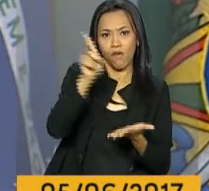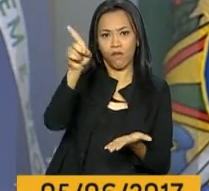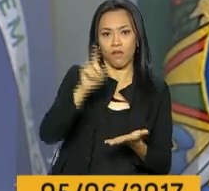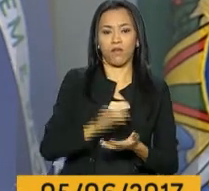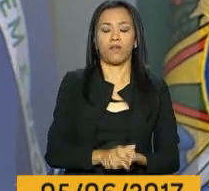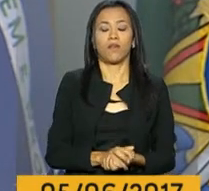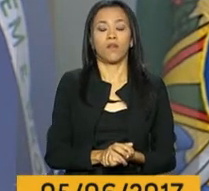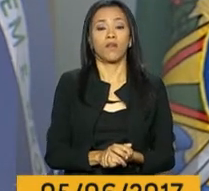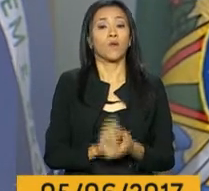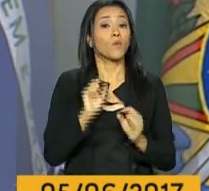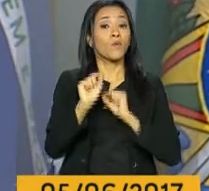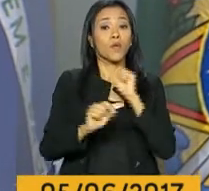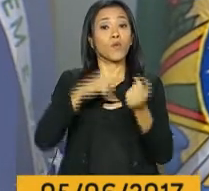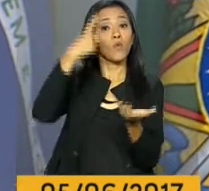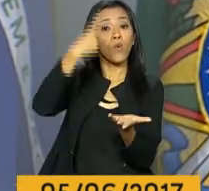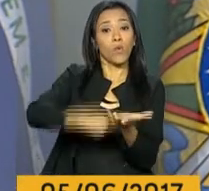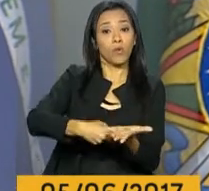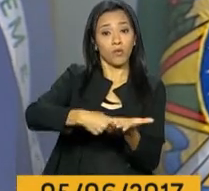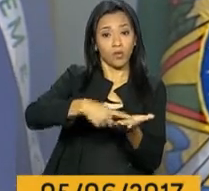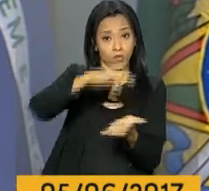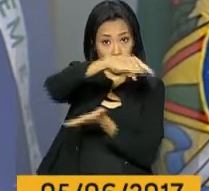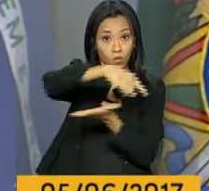o acordo